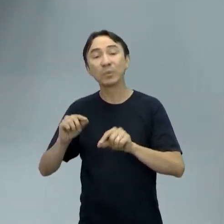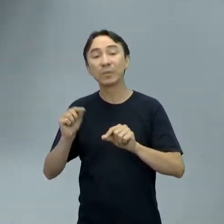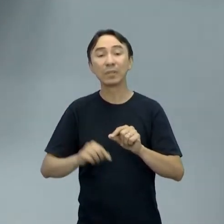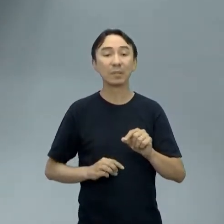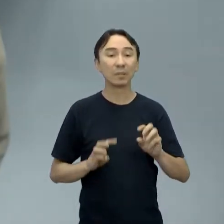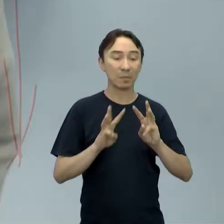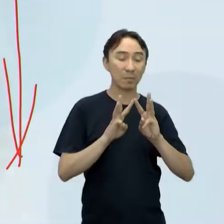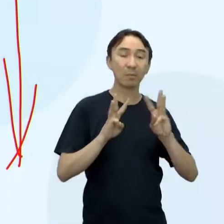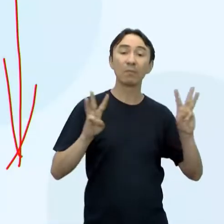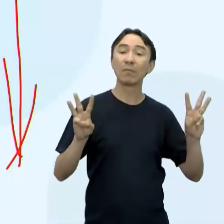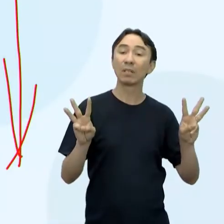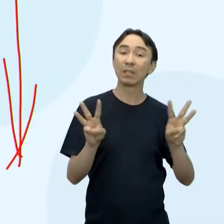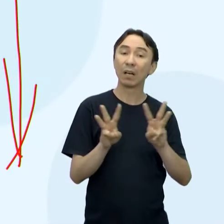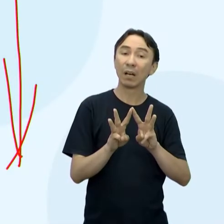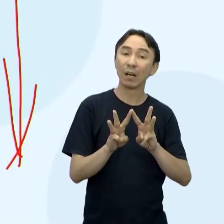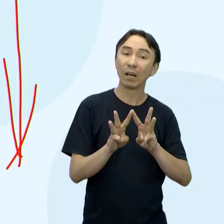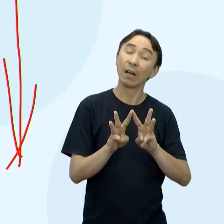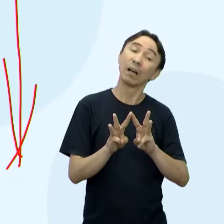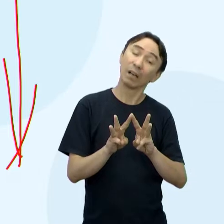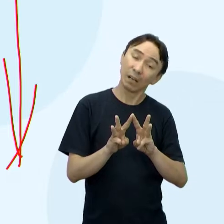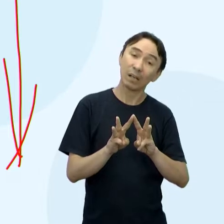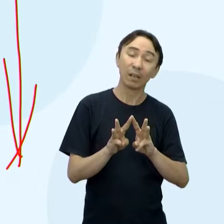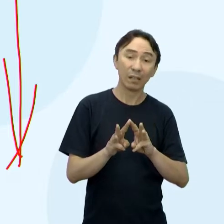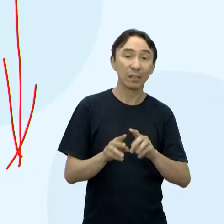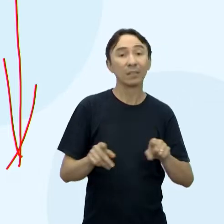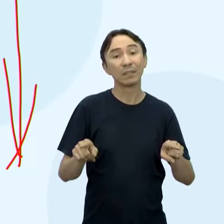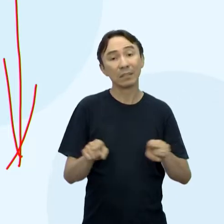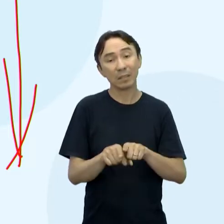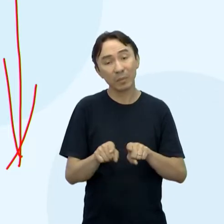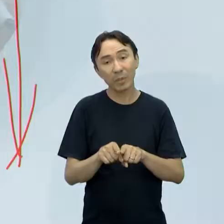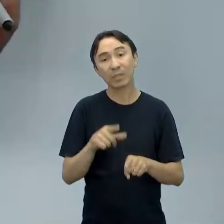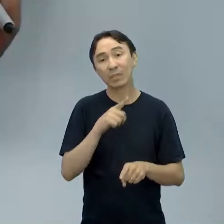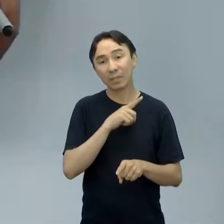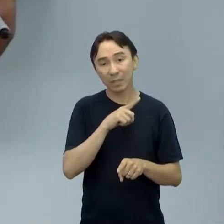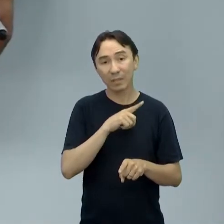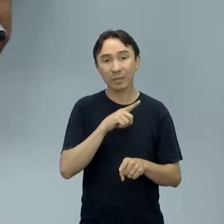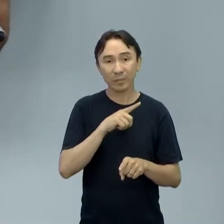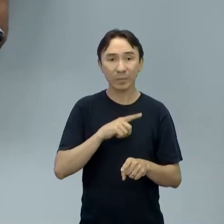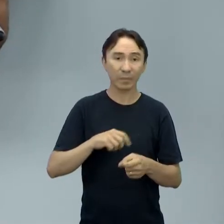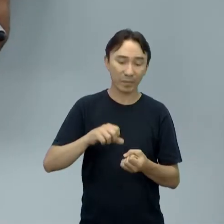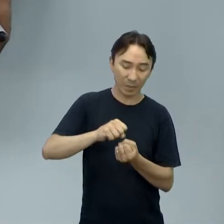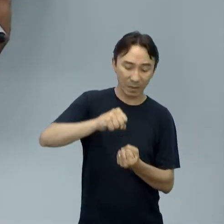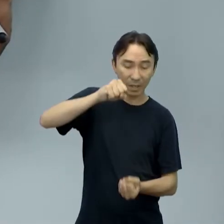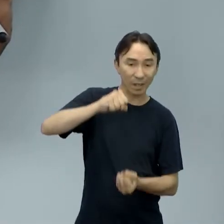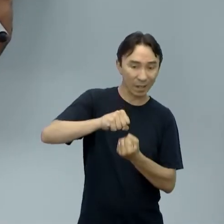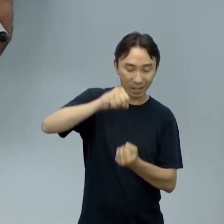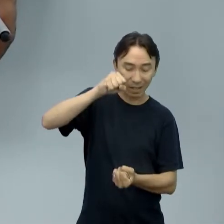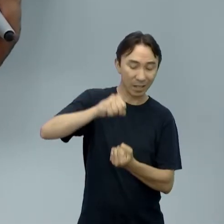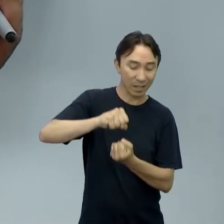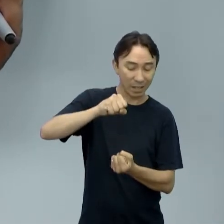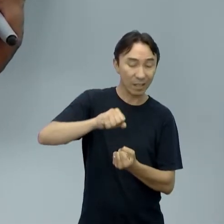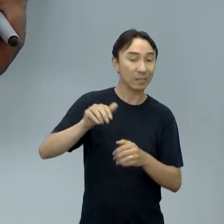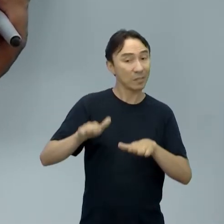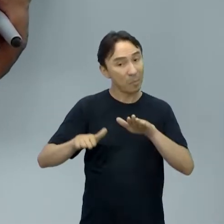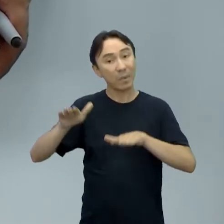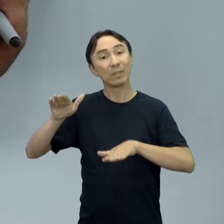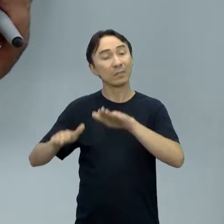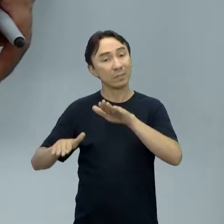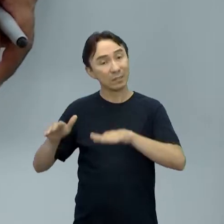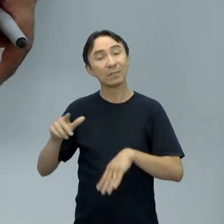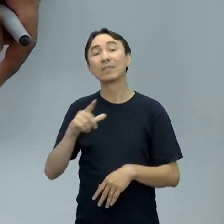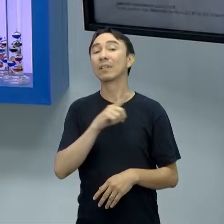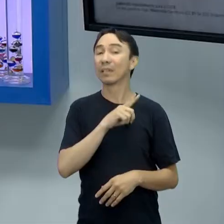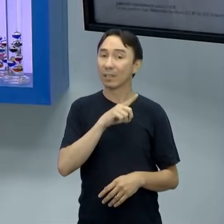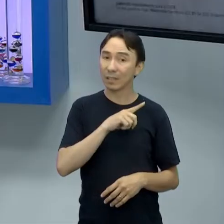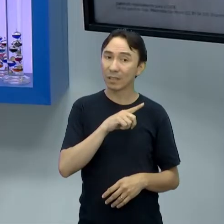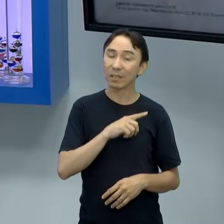tá ali, ó, depende da massa, e depende da constante elástica dessa molinha aqui, ó. Tem uma constante